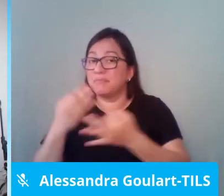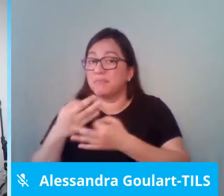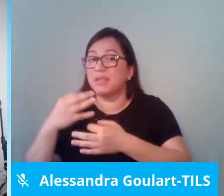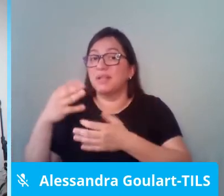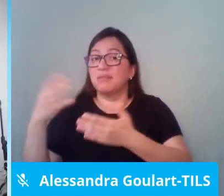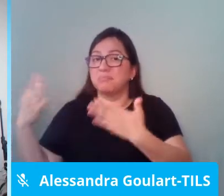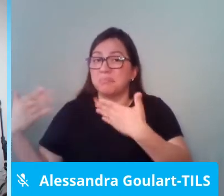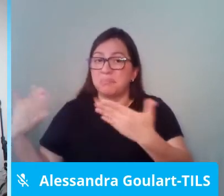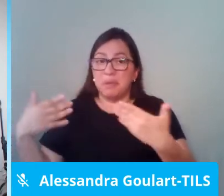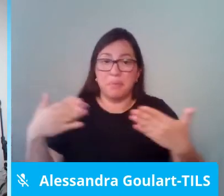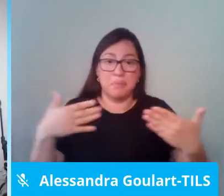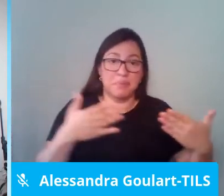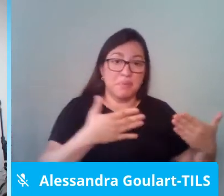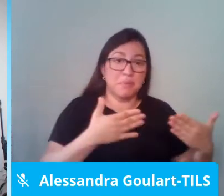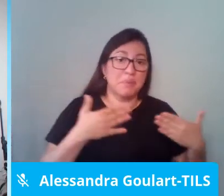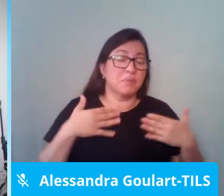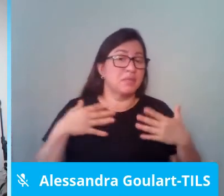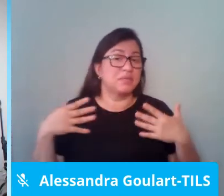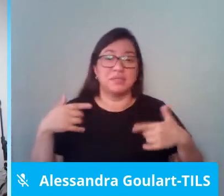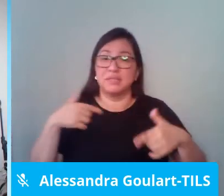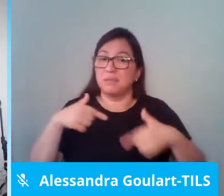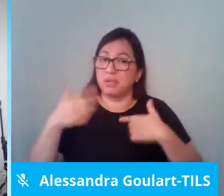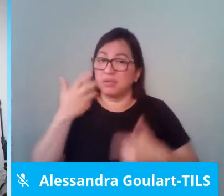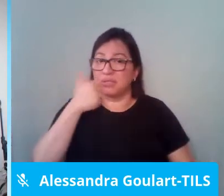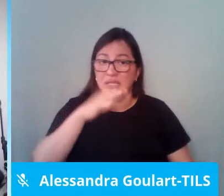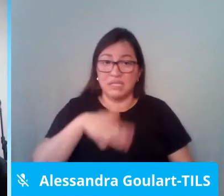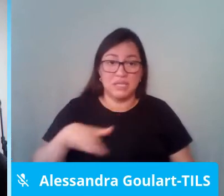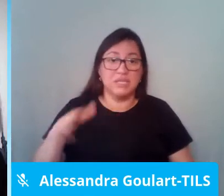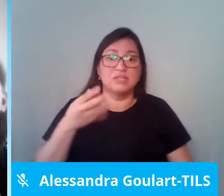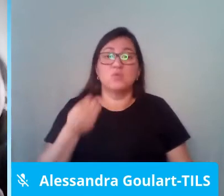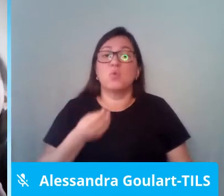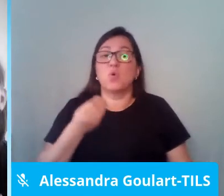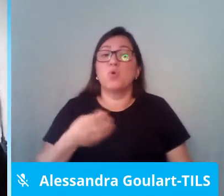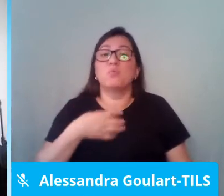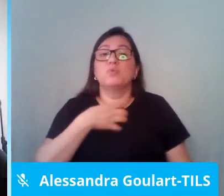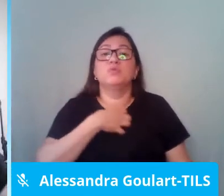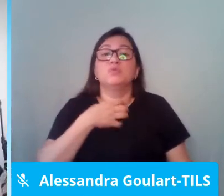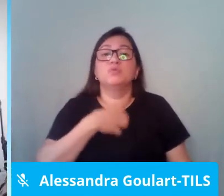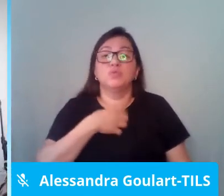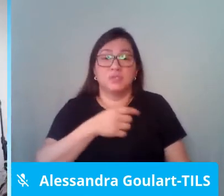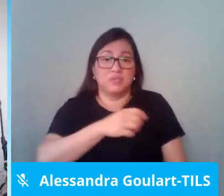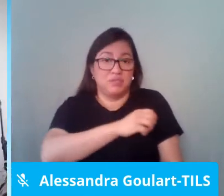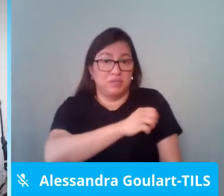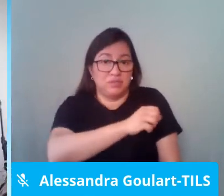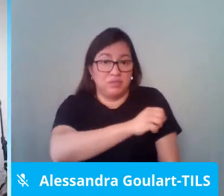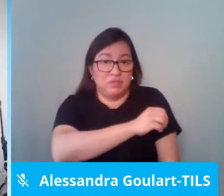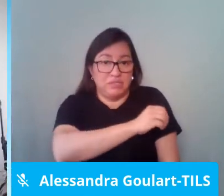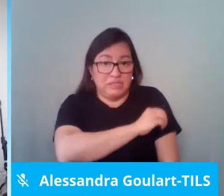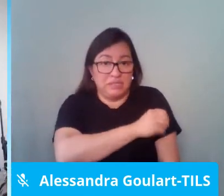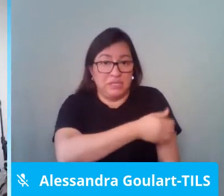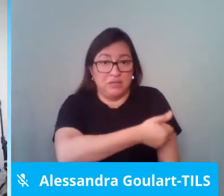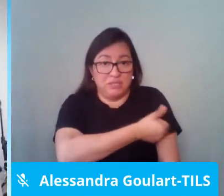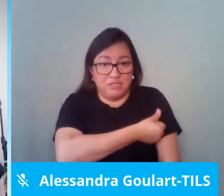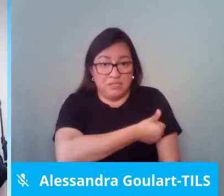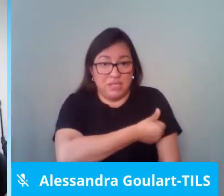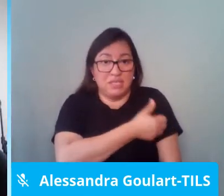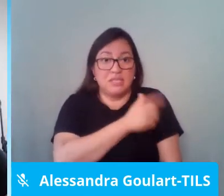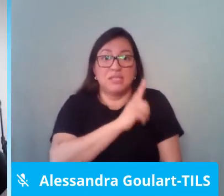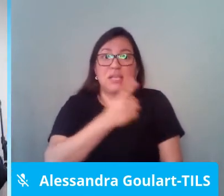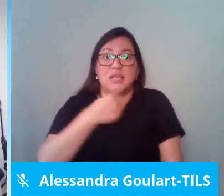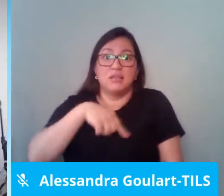nos territórios, trabalhando com as crianças, né? Na primeira infância, como que isso é um tema que a